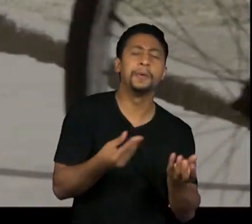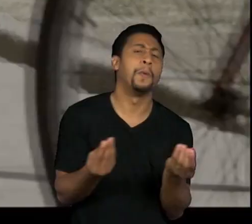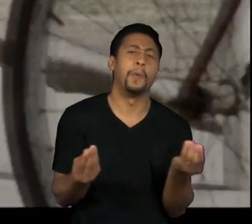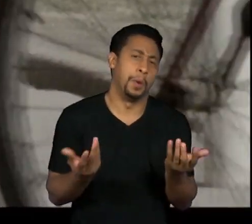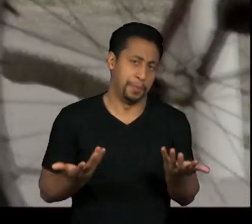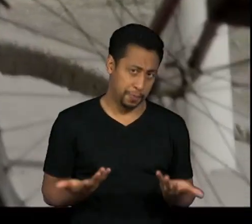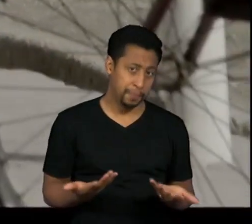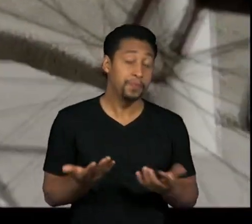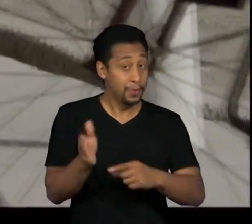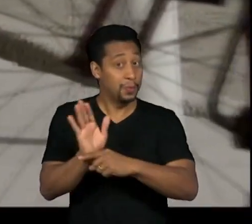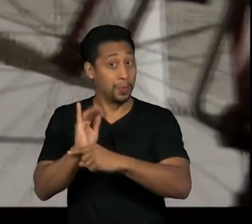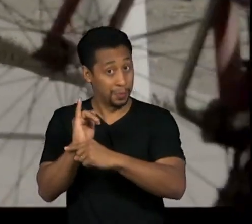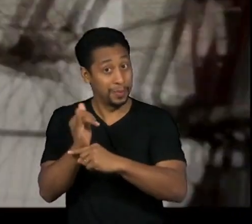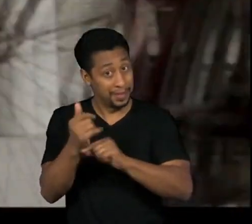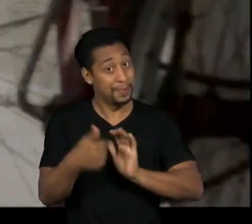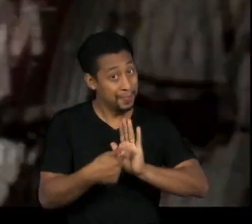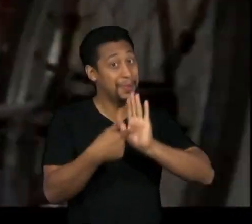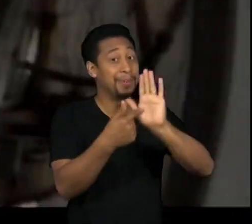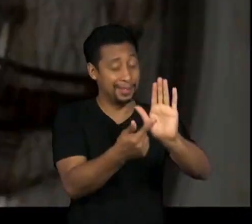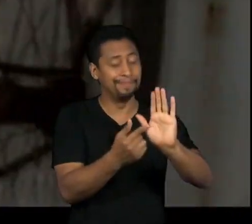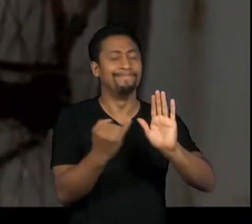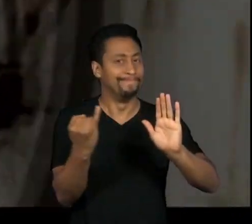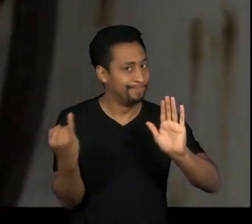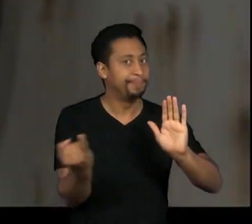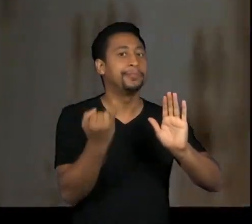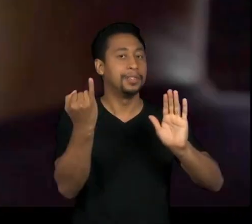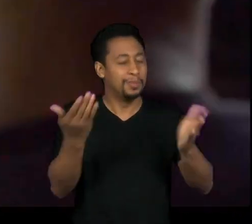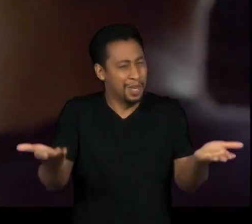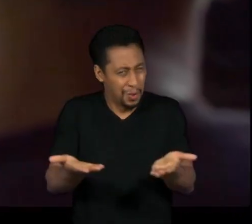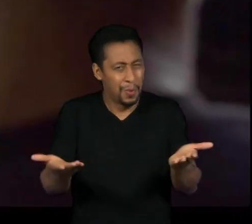isso, para o mundo de emergência climática que a gente